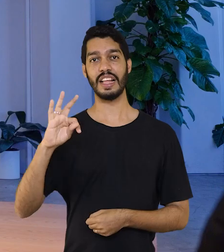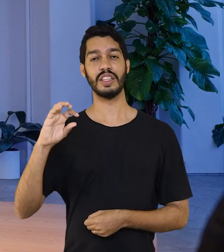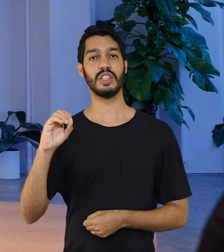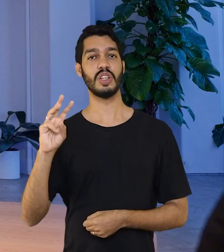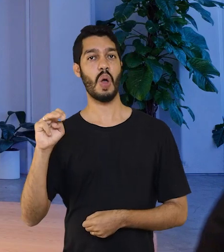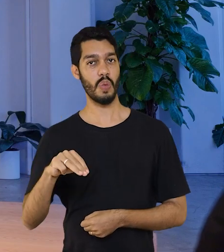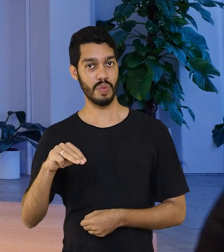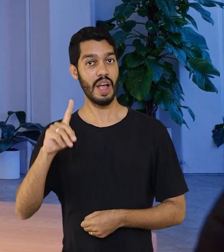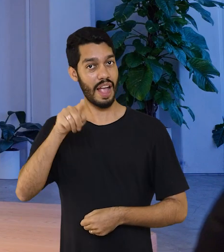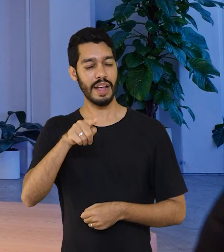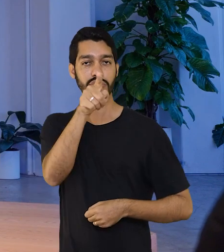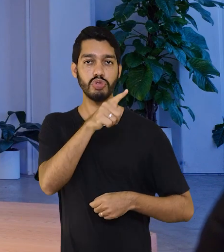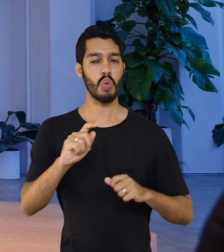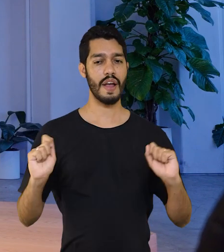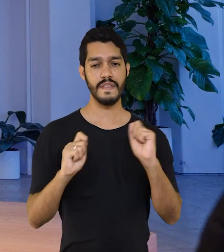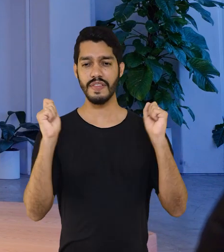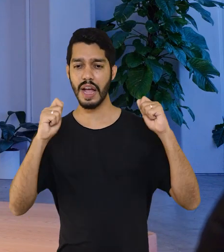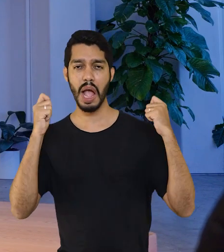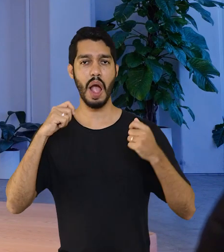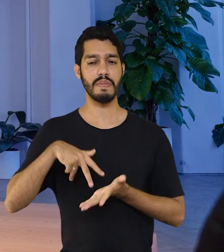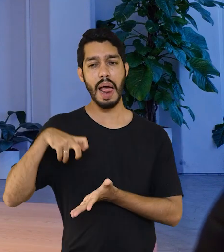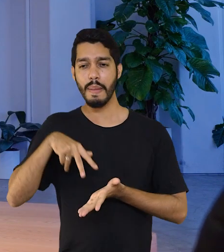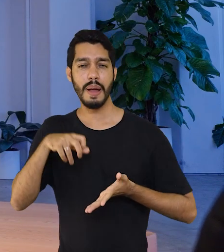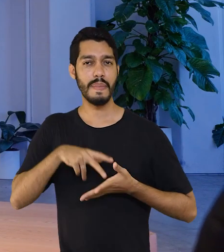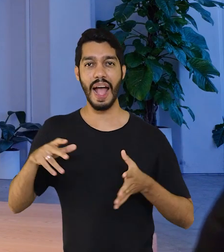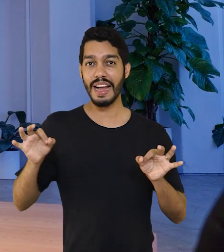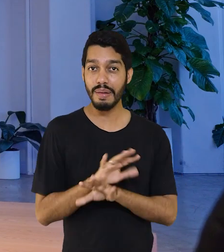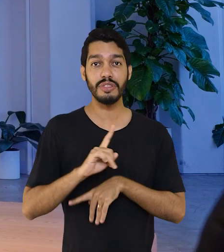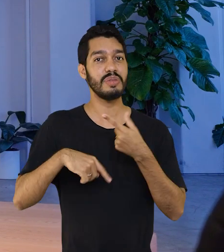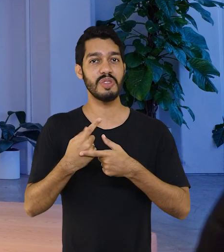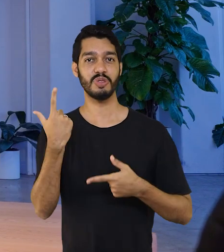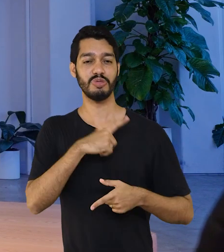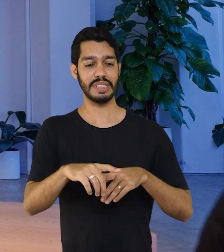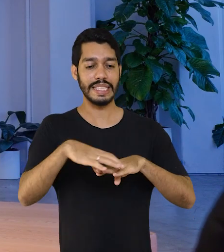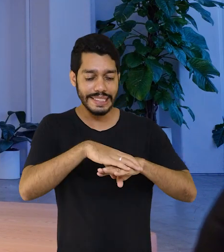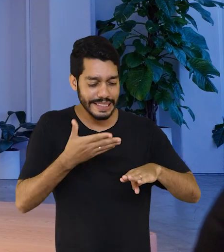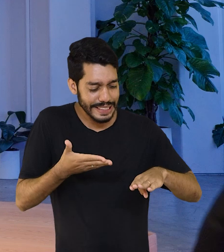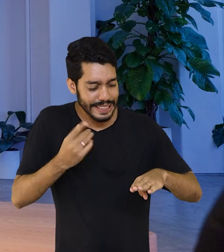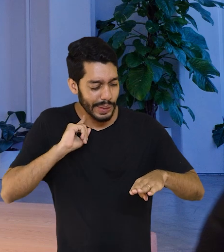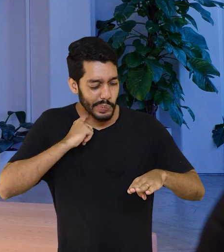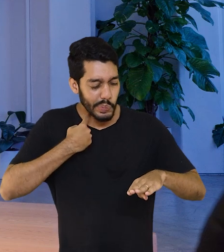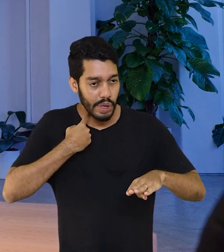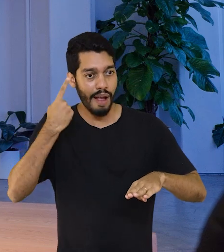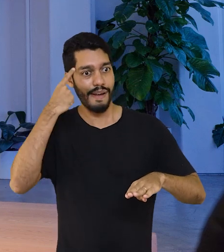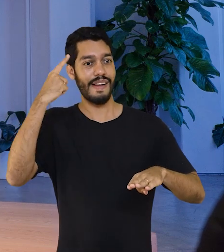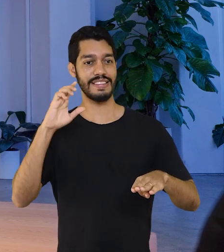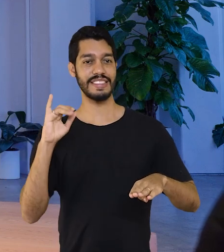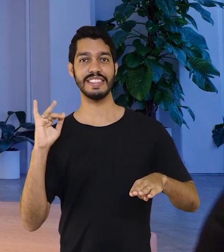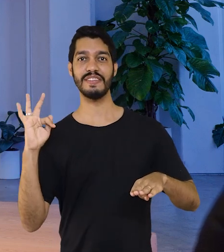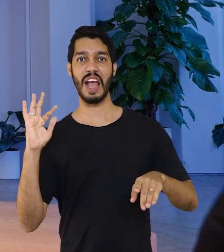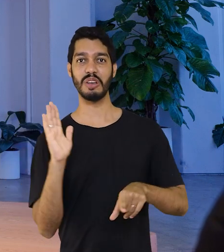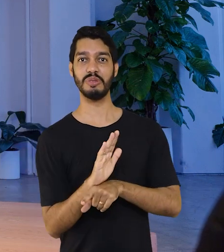patrocinador oficial do seu tênis branco depois do festival. E a marca está batendo recorde de vendas, explodindo, conectando com novas audiências, enfim.